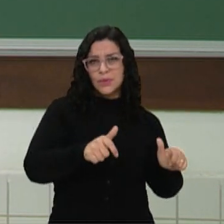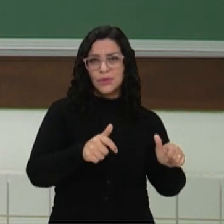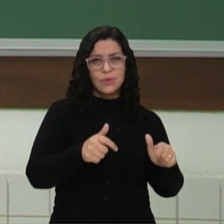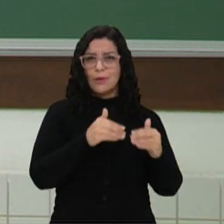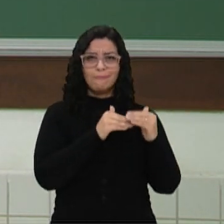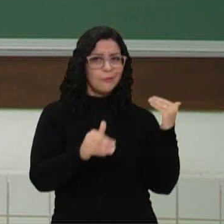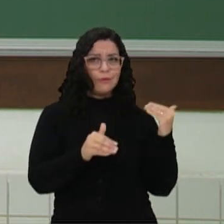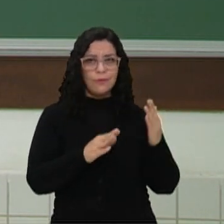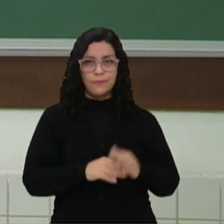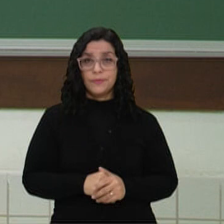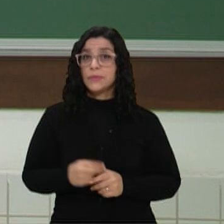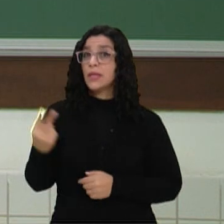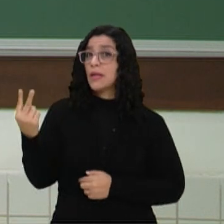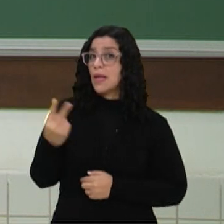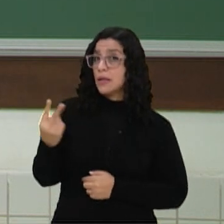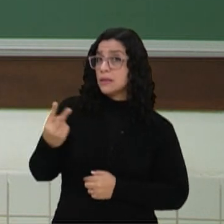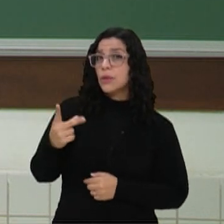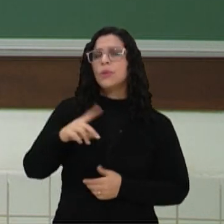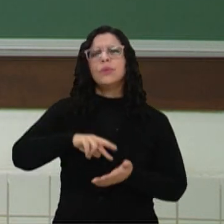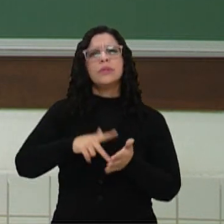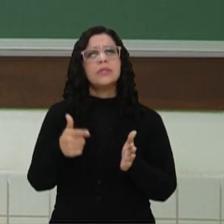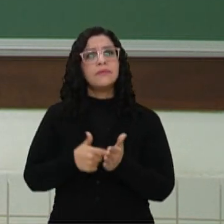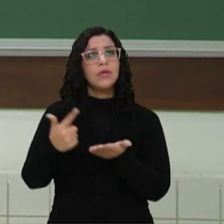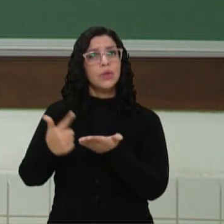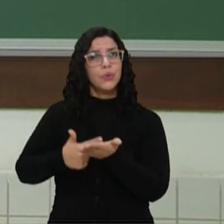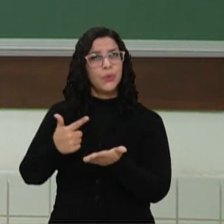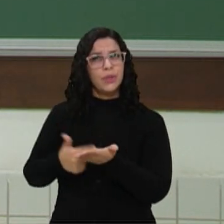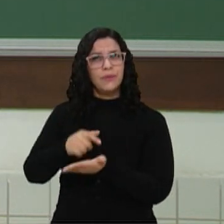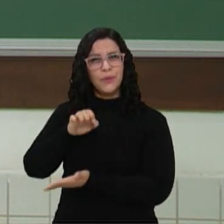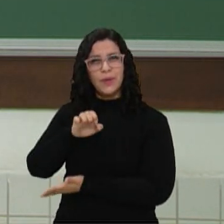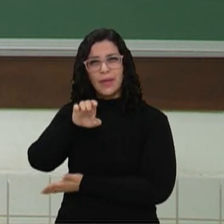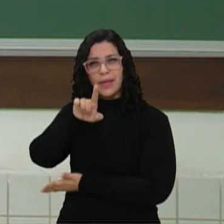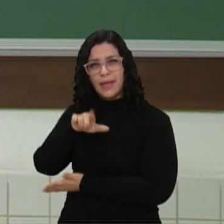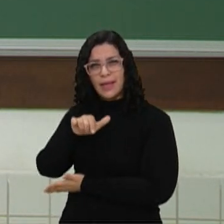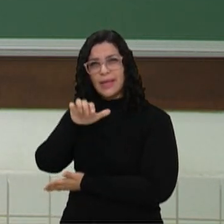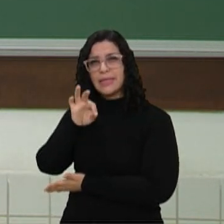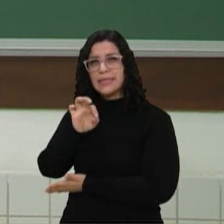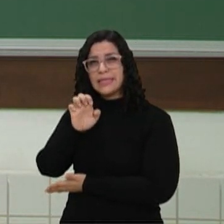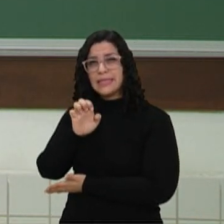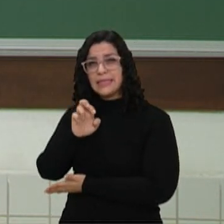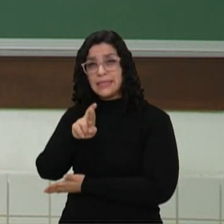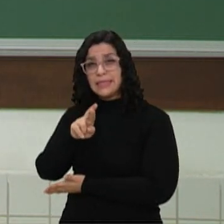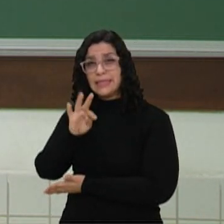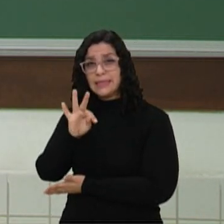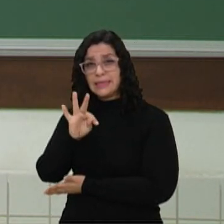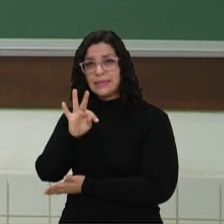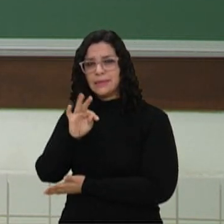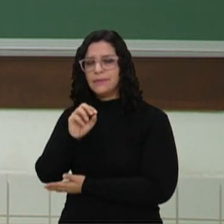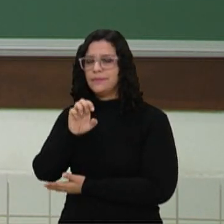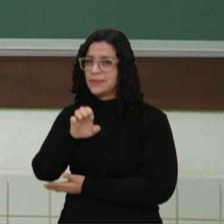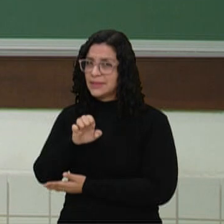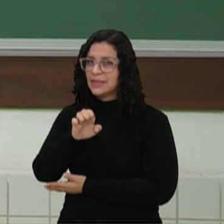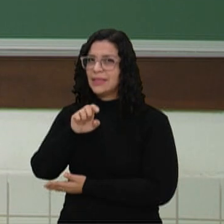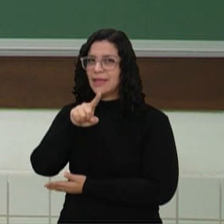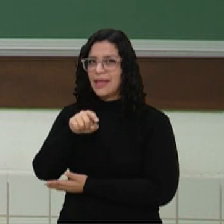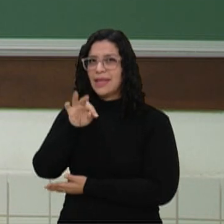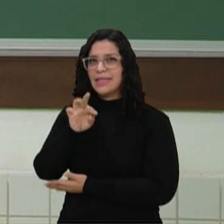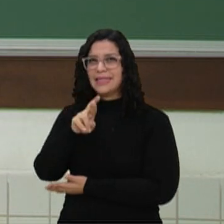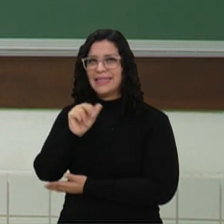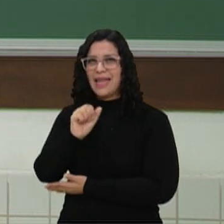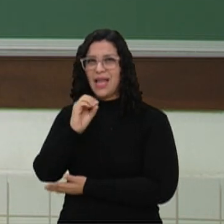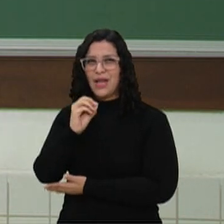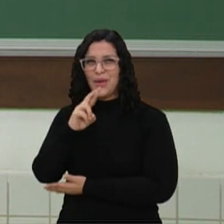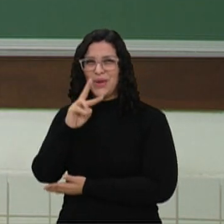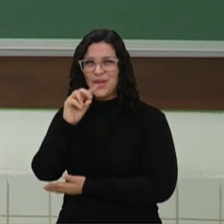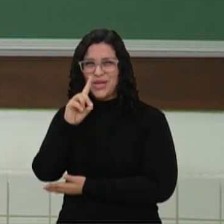adequado. E a segunda citação do livro Extraordinário tem muito a ver com o conteúdo da carta que estamos trabalhando,